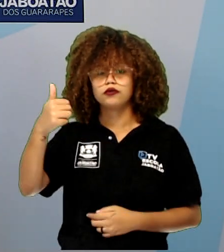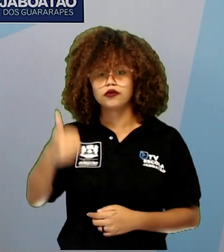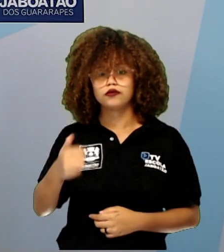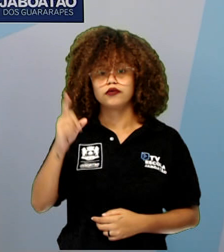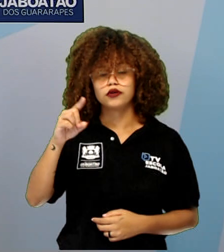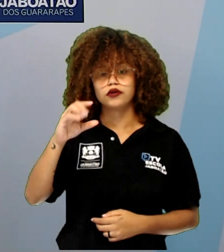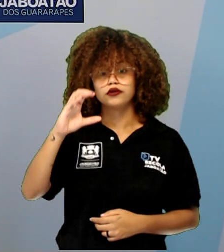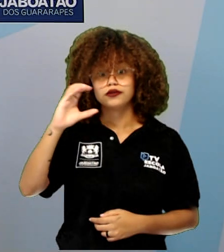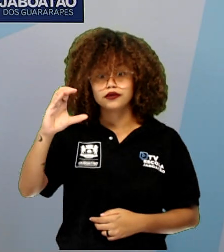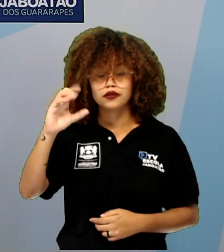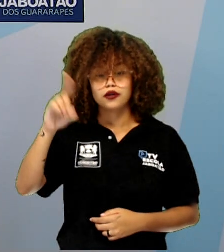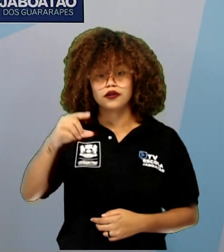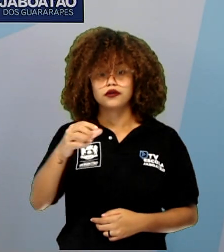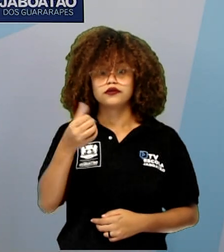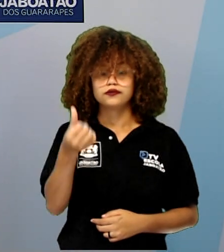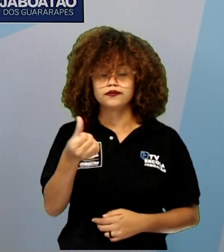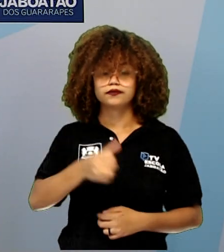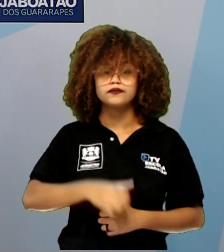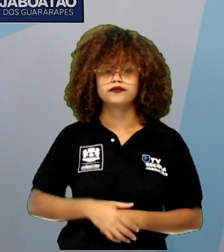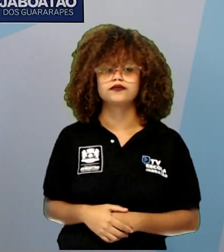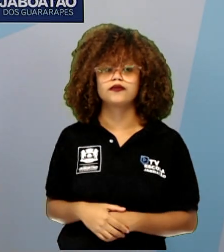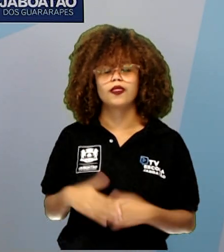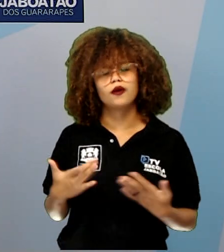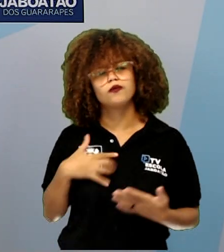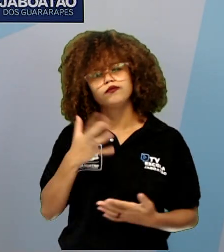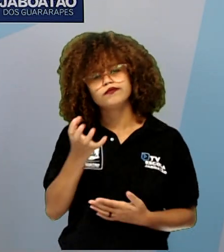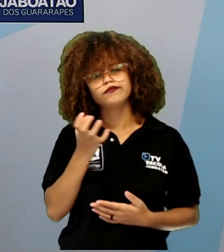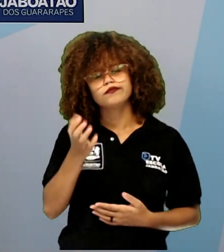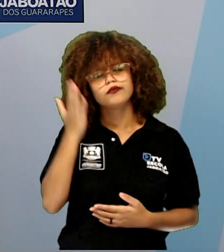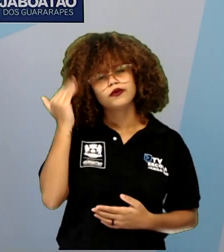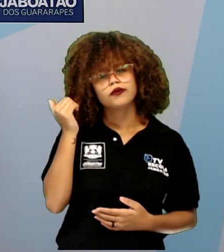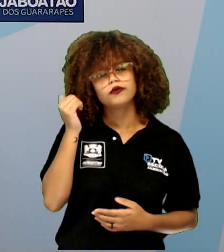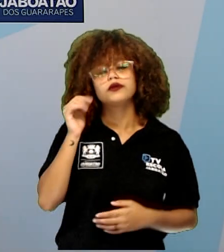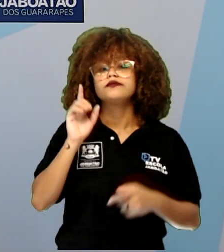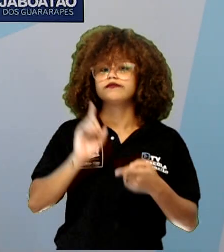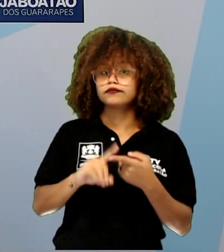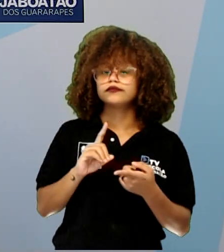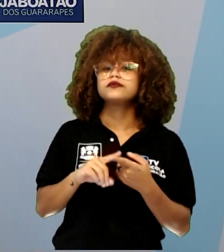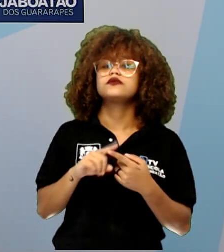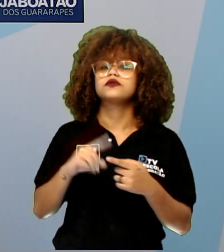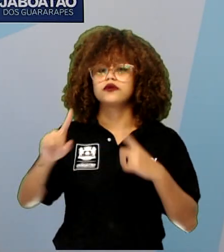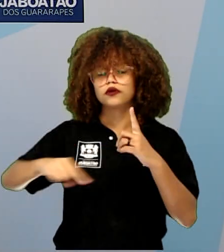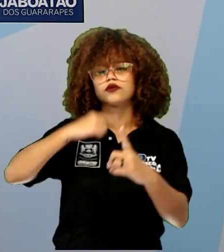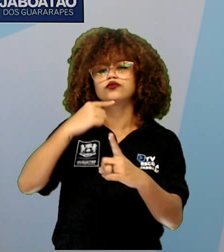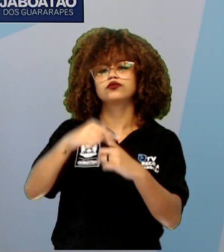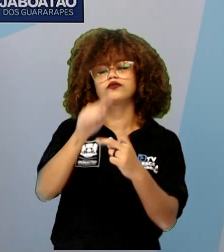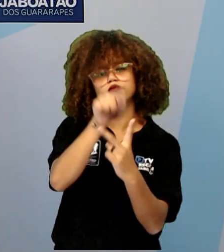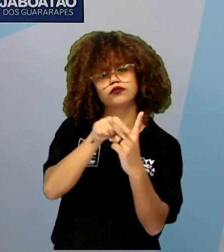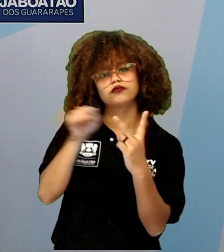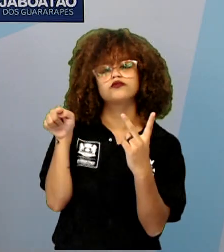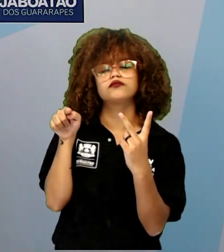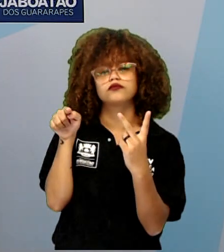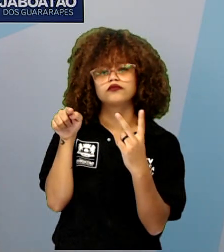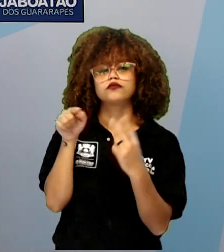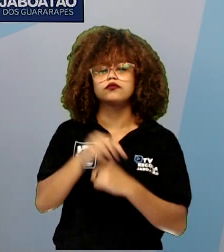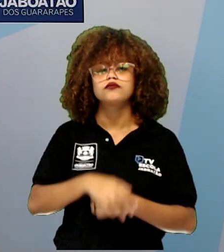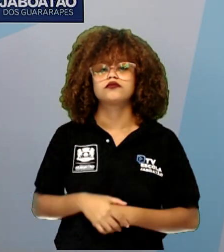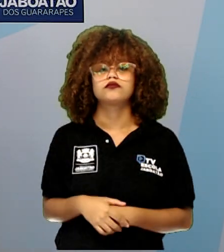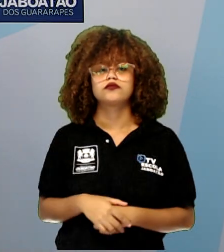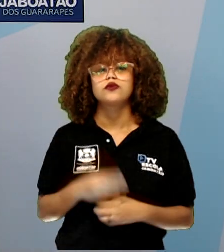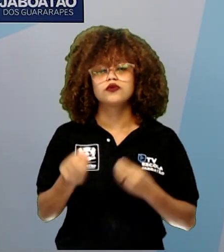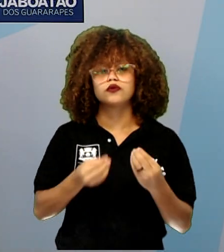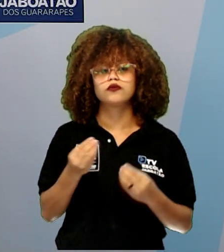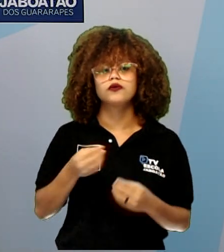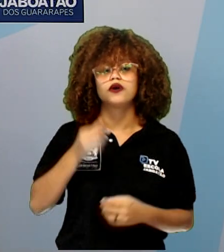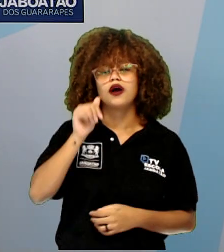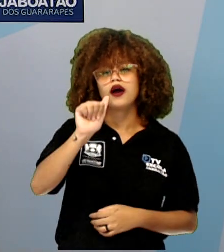seis então eu quero saber também a soma das raízes com aqui ó